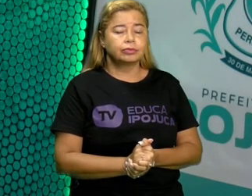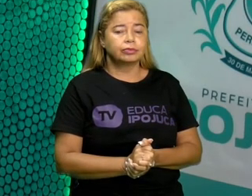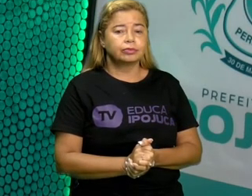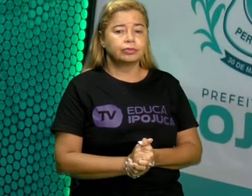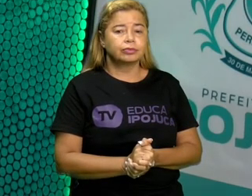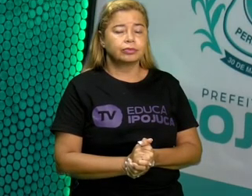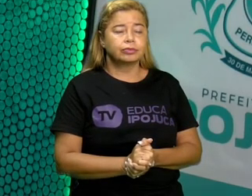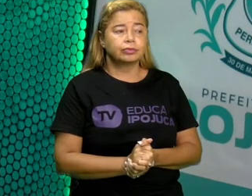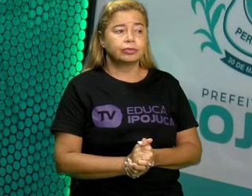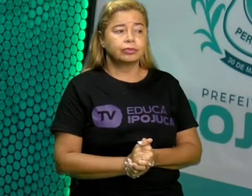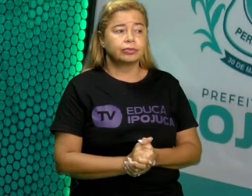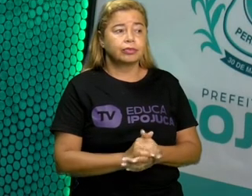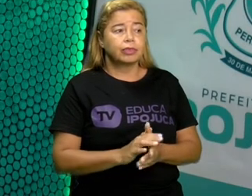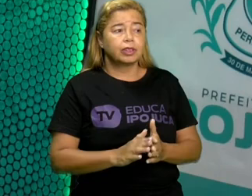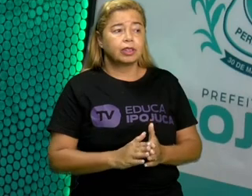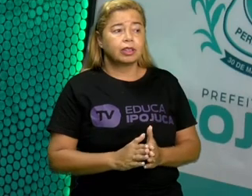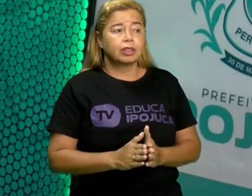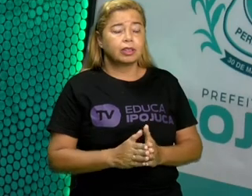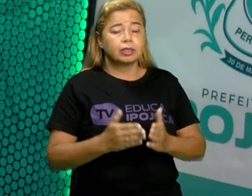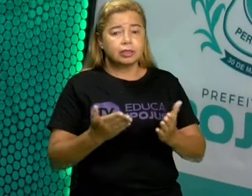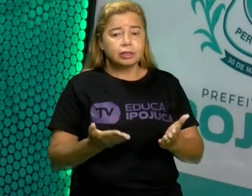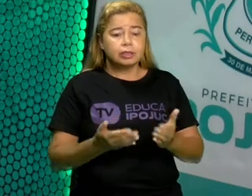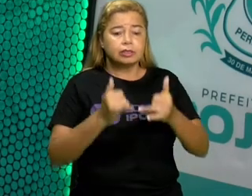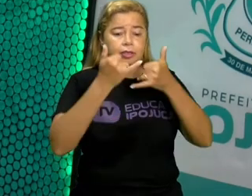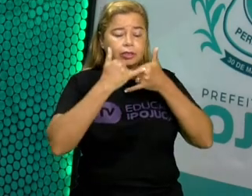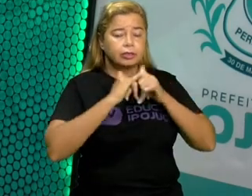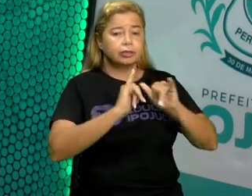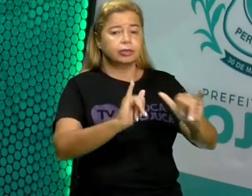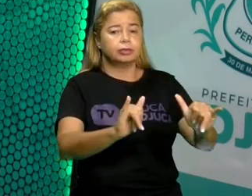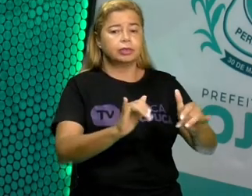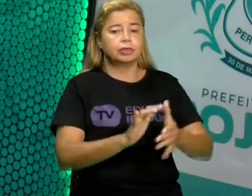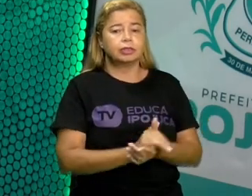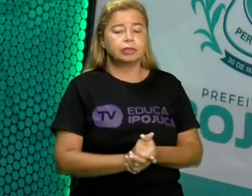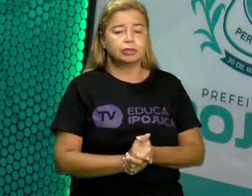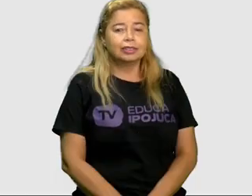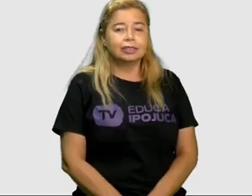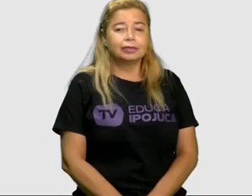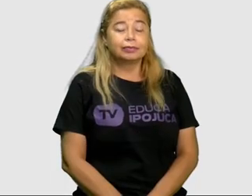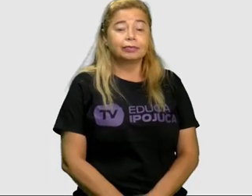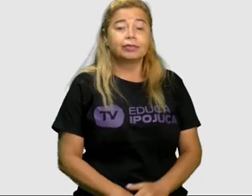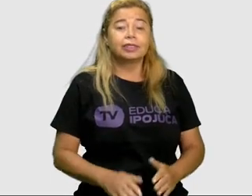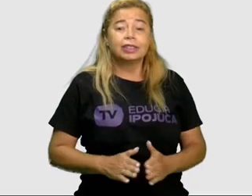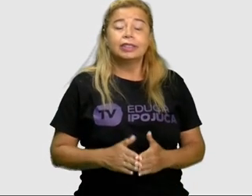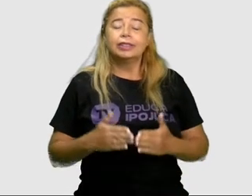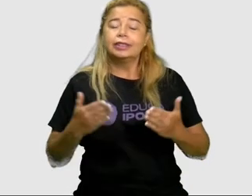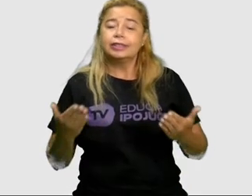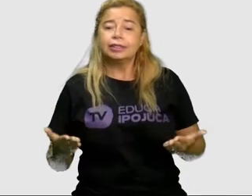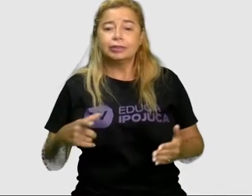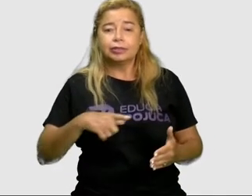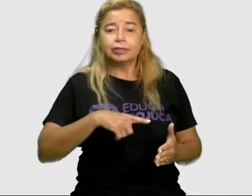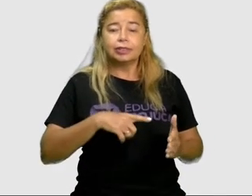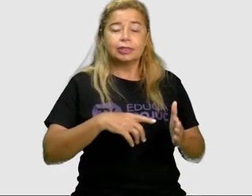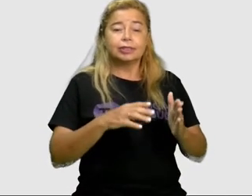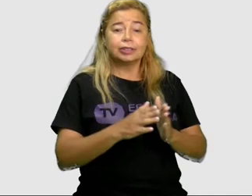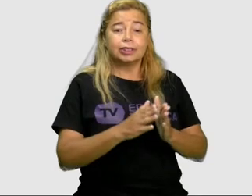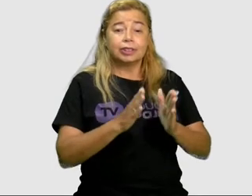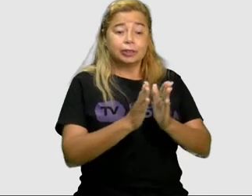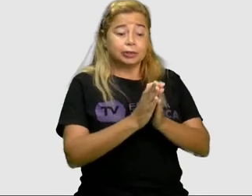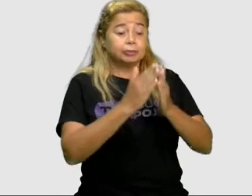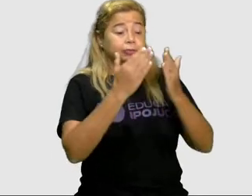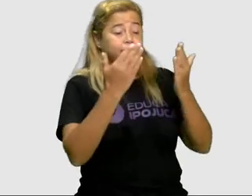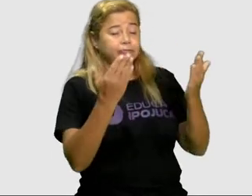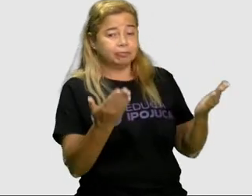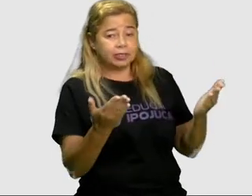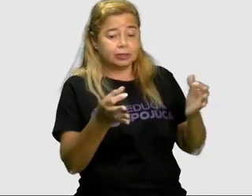bom então esse é a notícia E aí tem que usar aí o livro criado